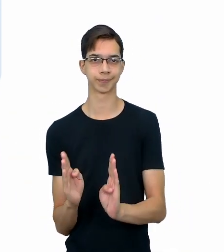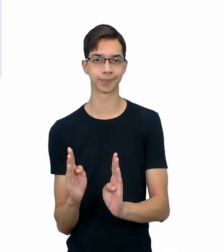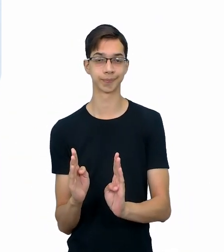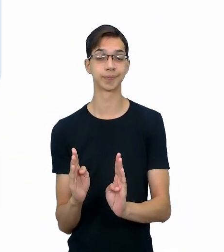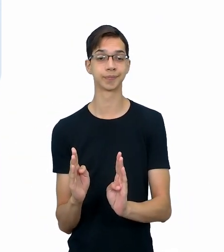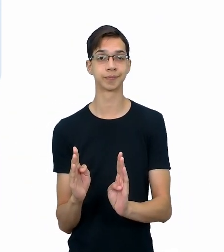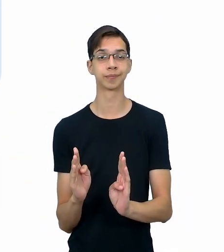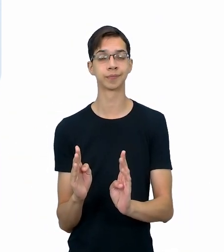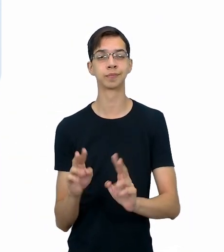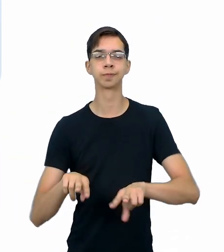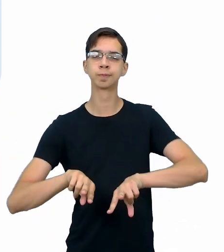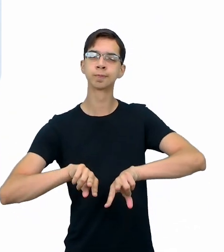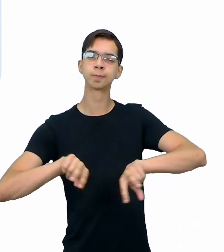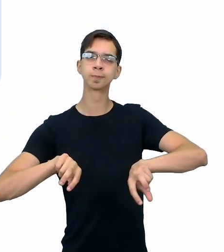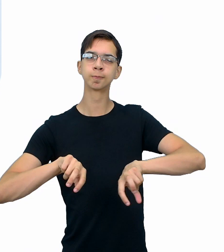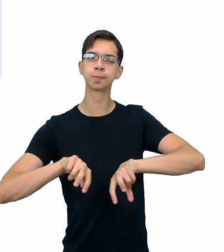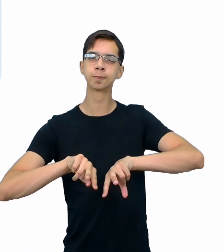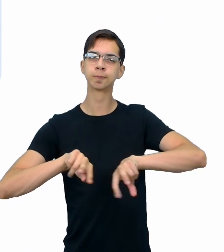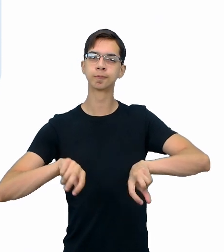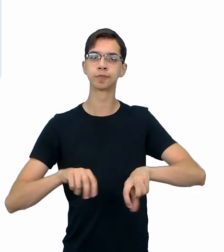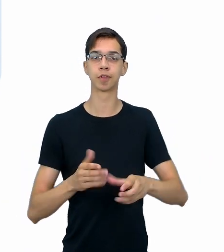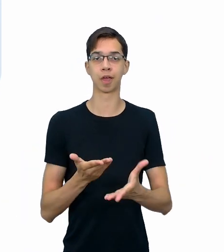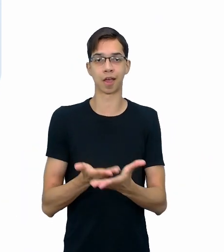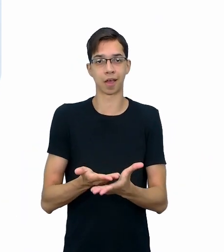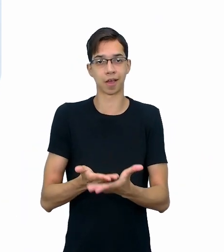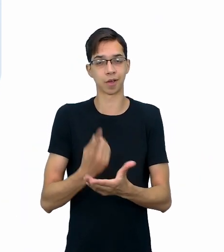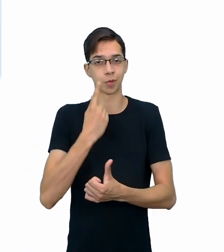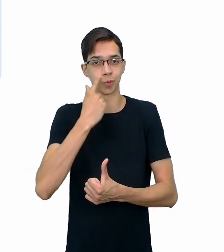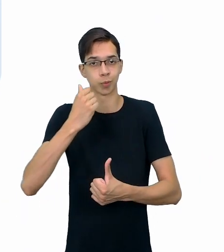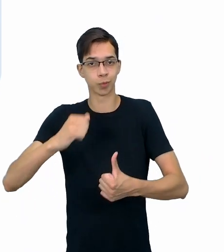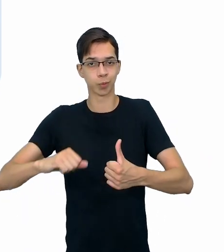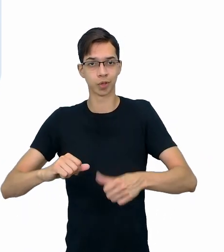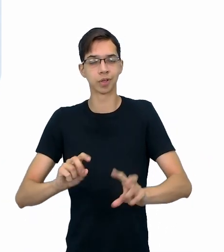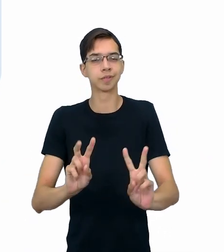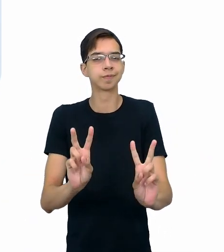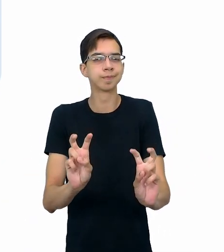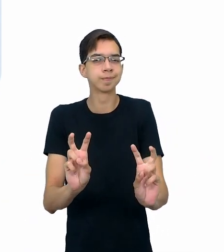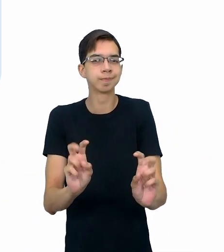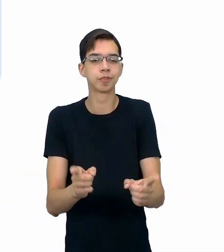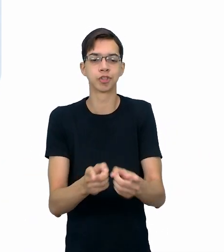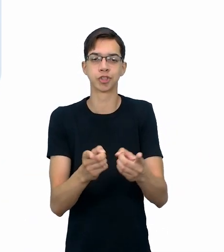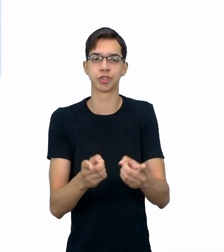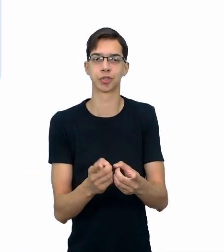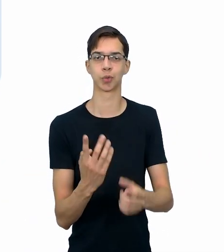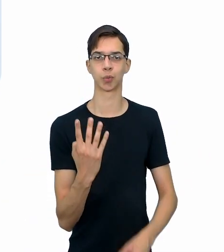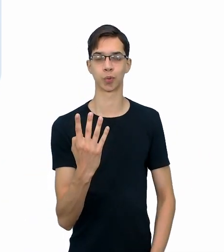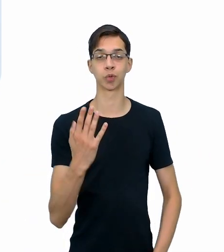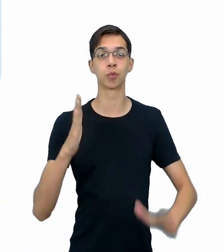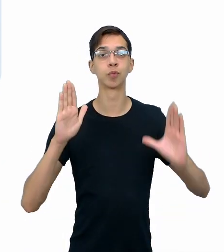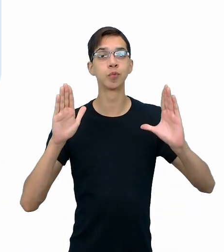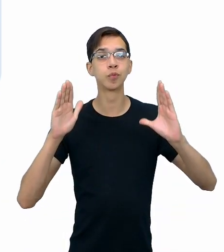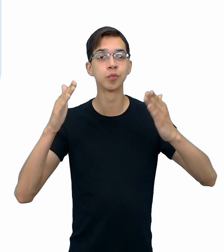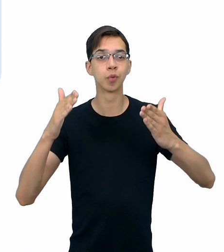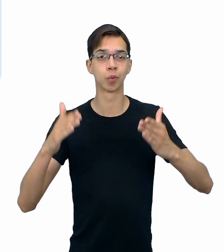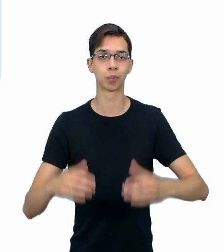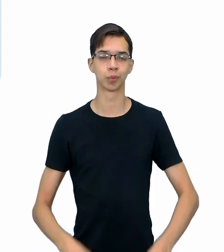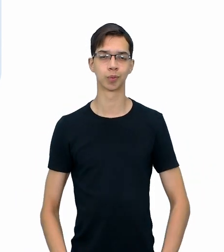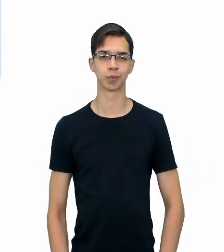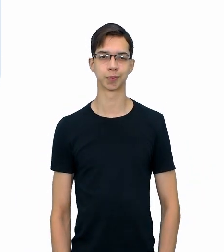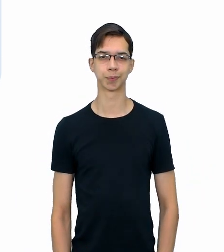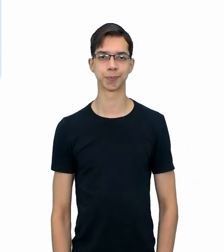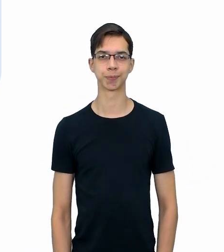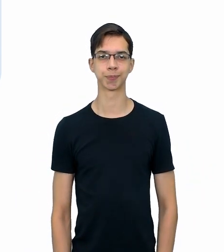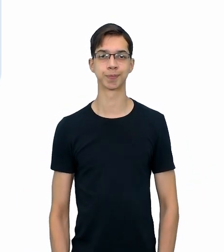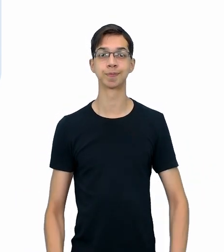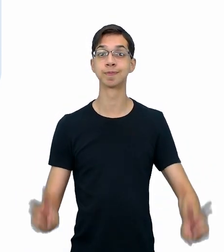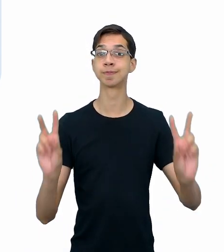partir da análise de uma aula da sequência didática 4, também com foco na unidade temática